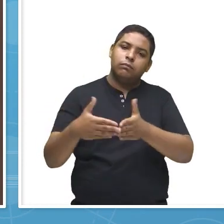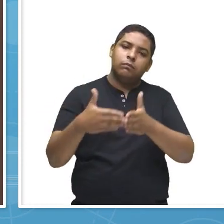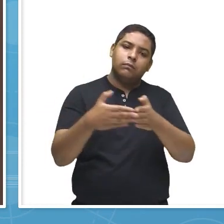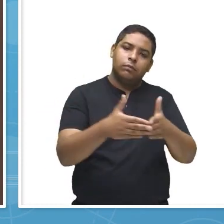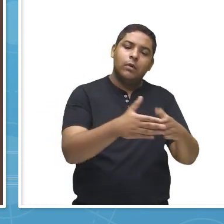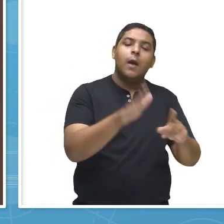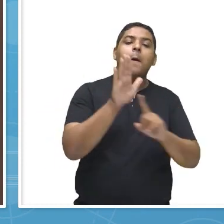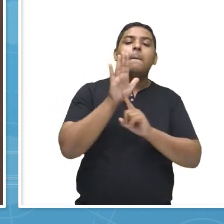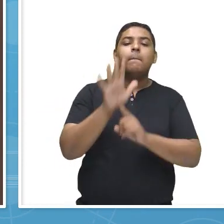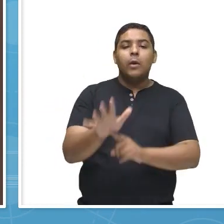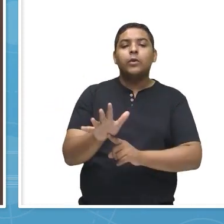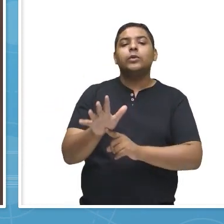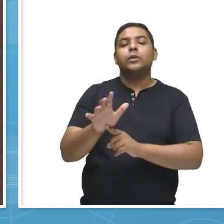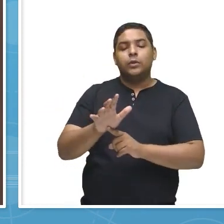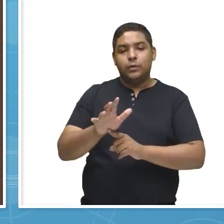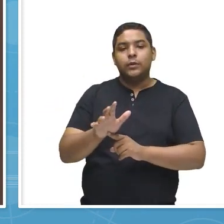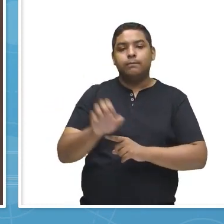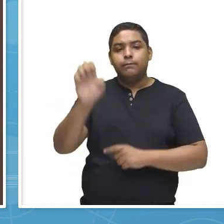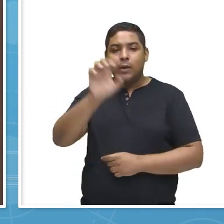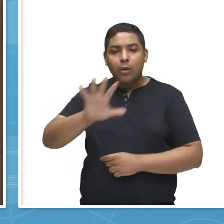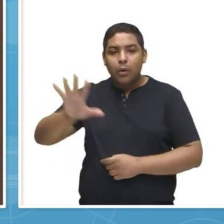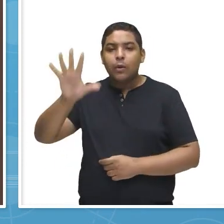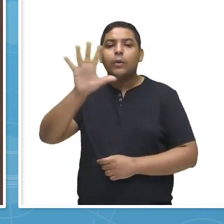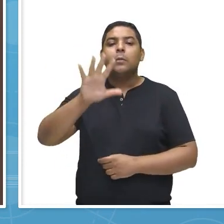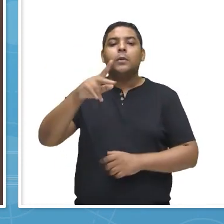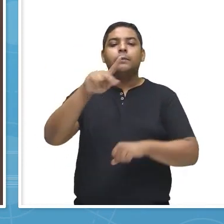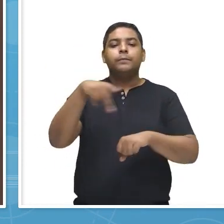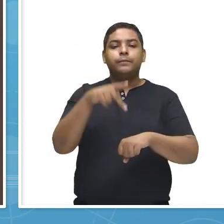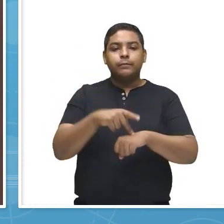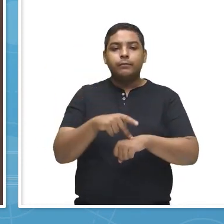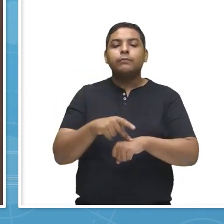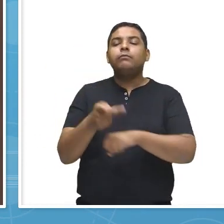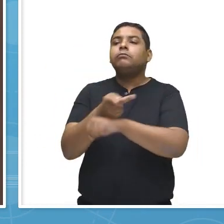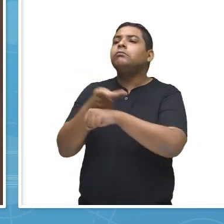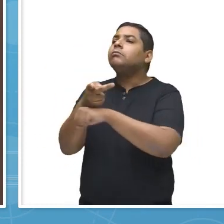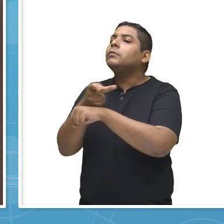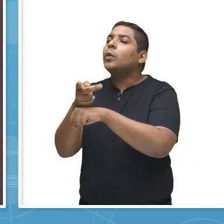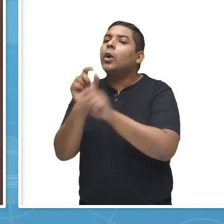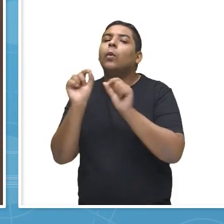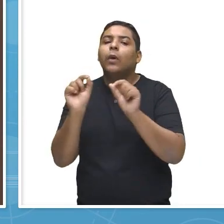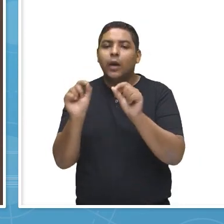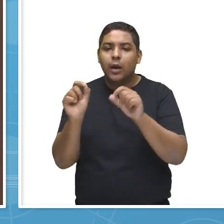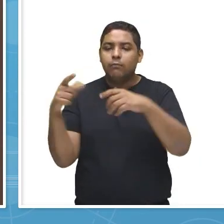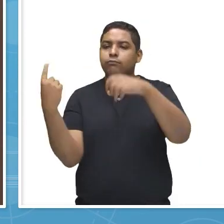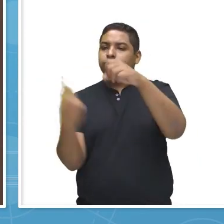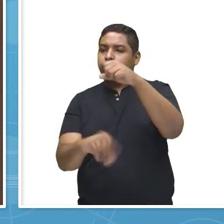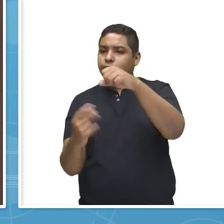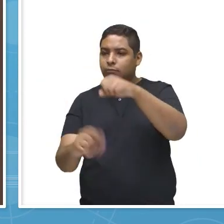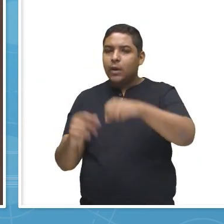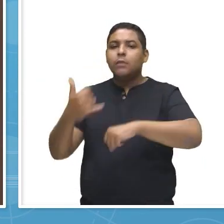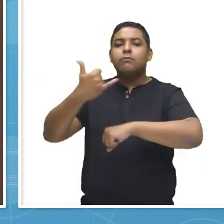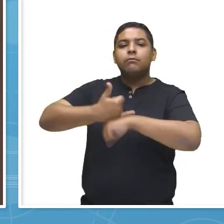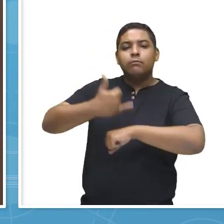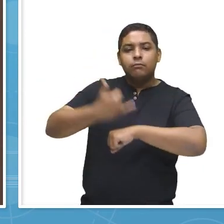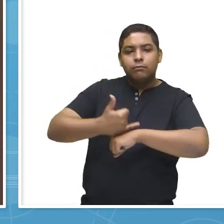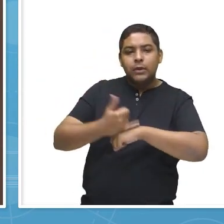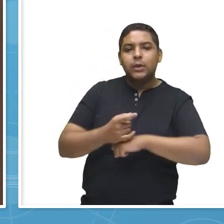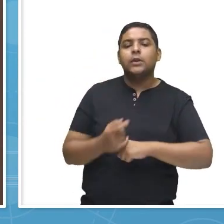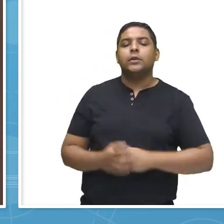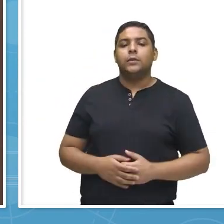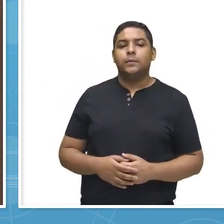países europeus em busca de mão de obra escrava, produtos agrícolas e metais preciosos, tá